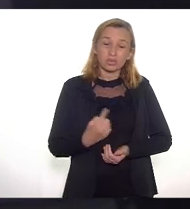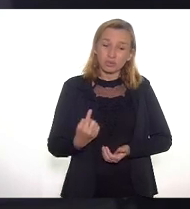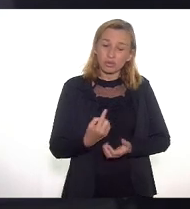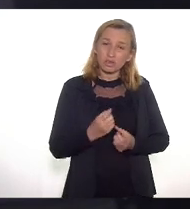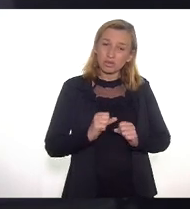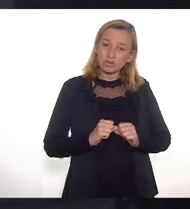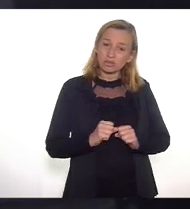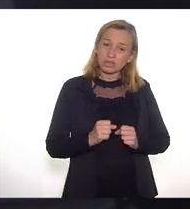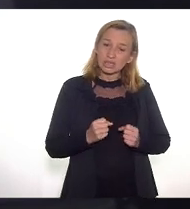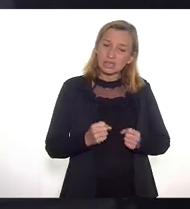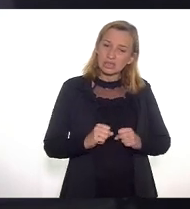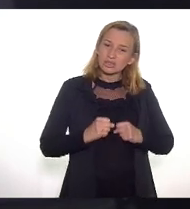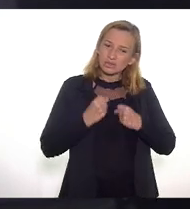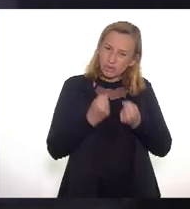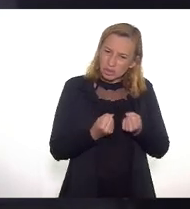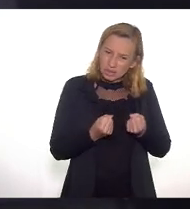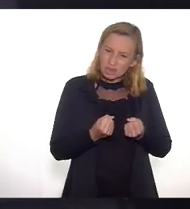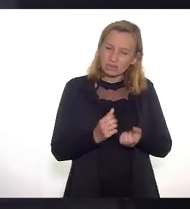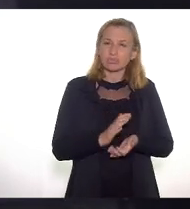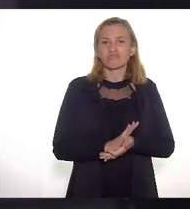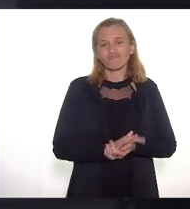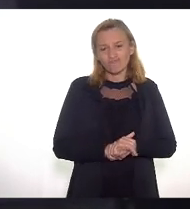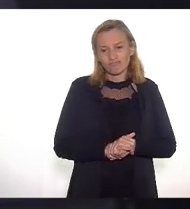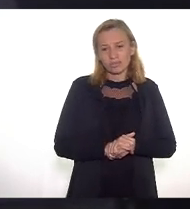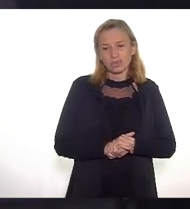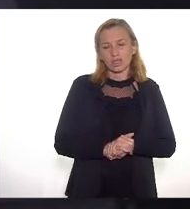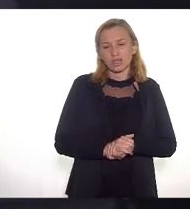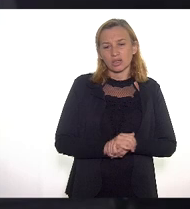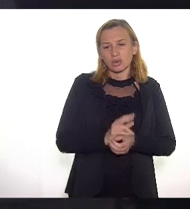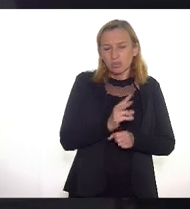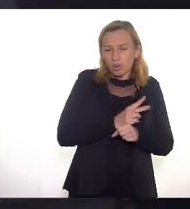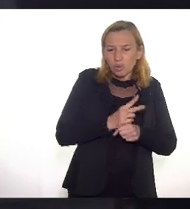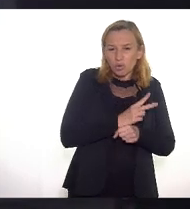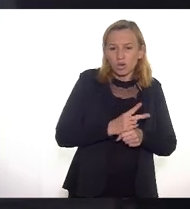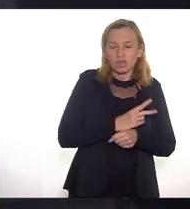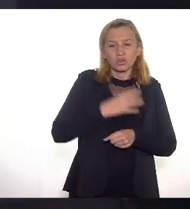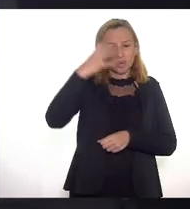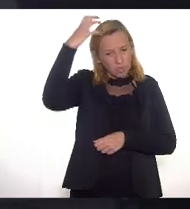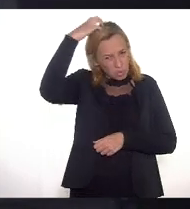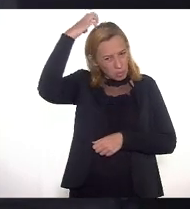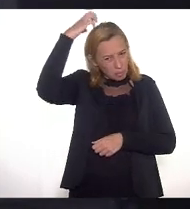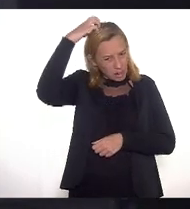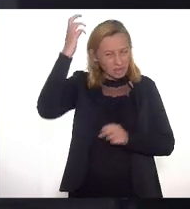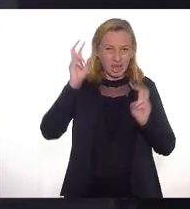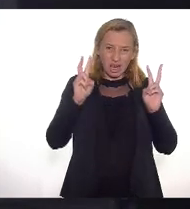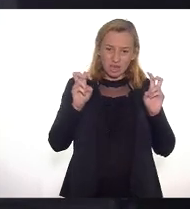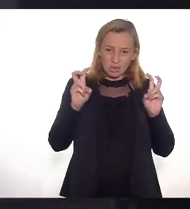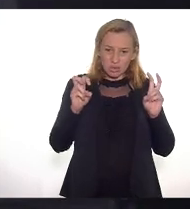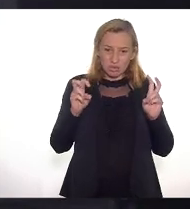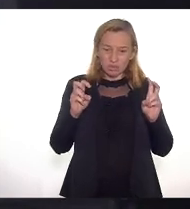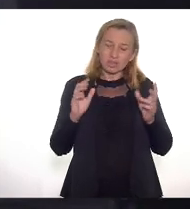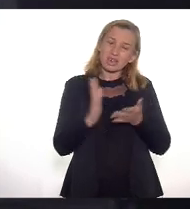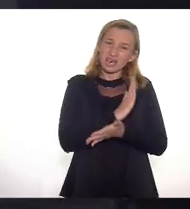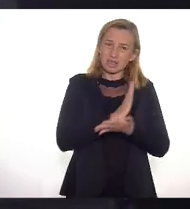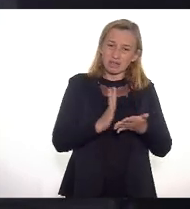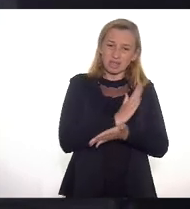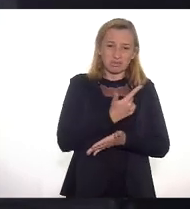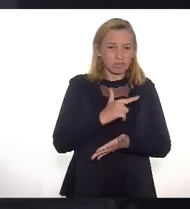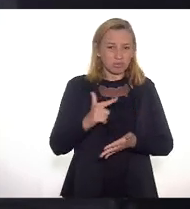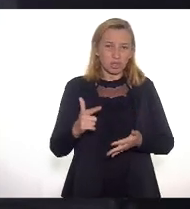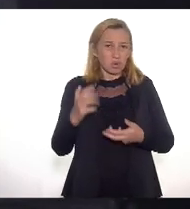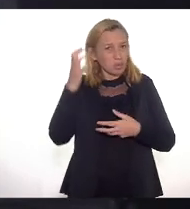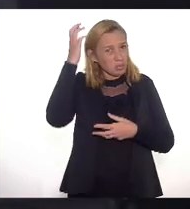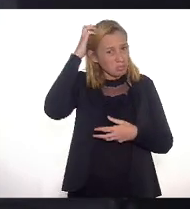né, até culpados para situações que nem sempre existem culpados, nem tudo existe